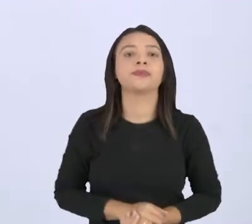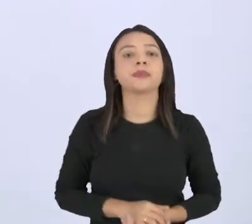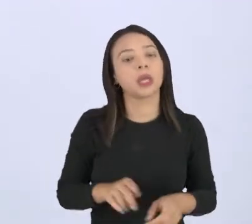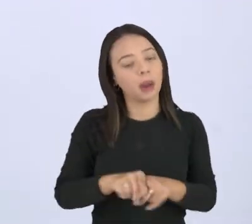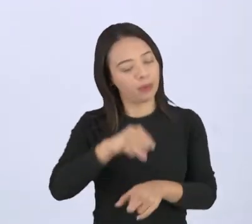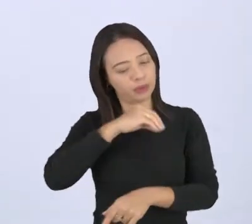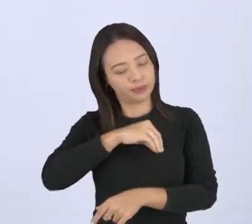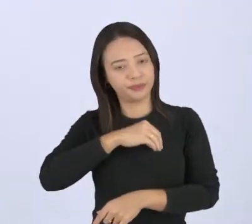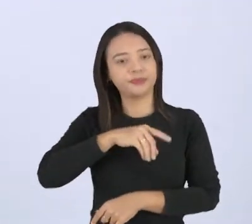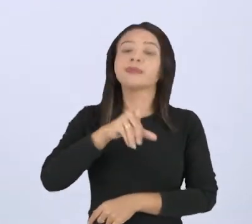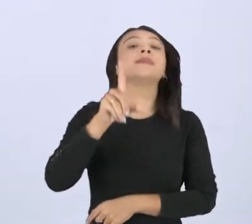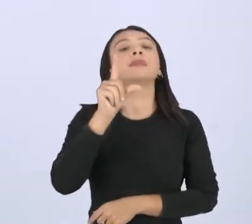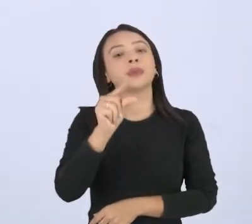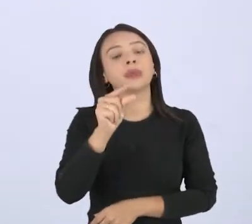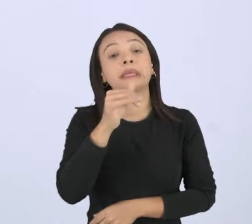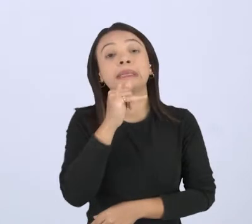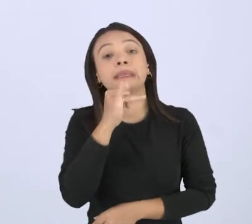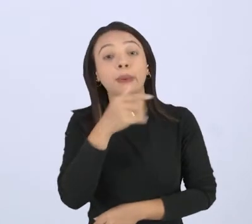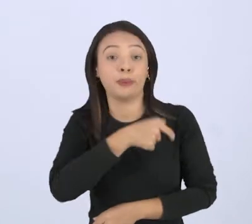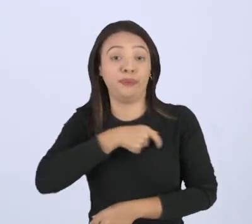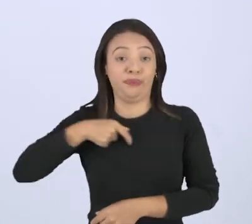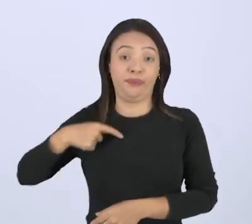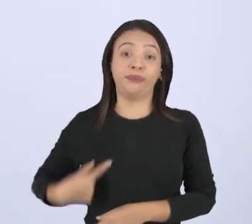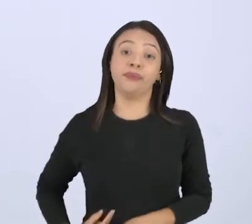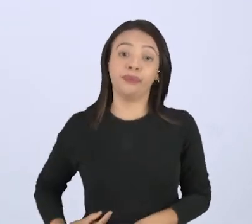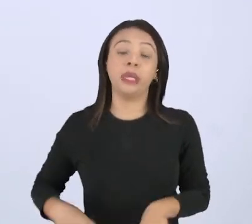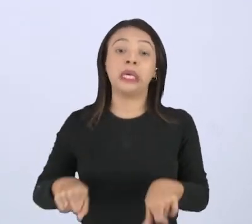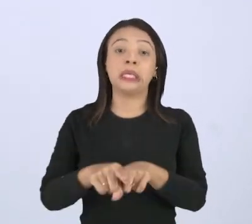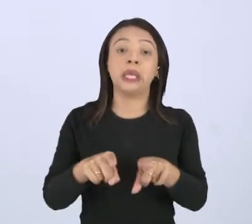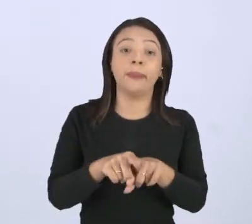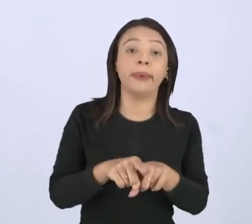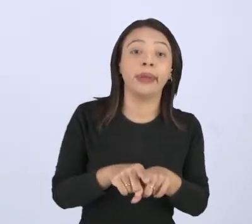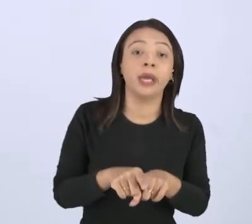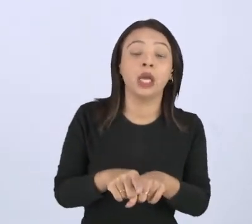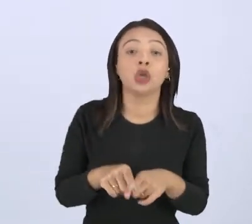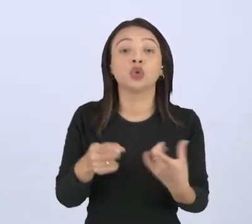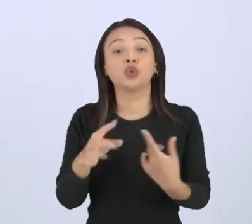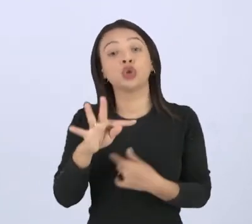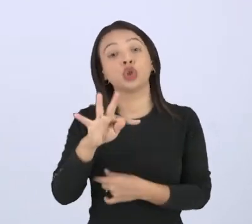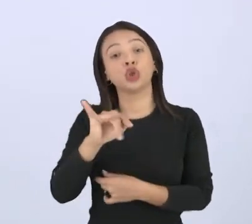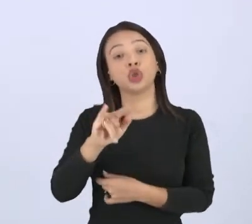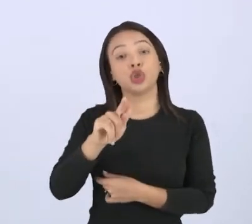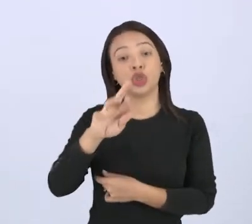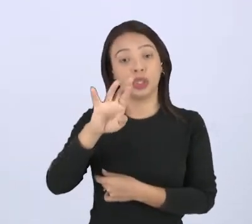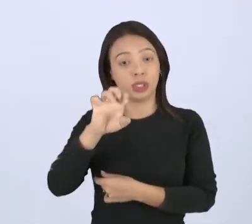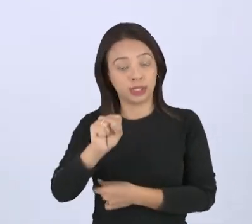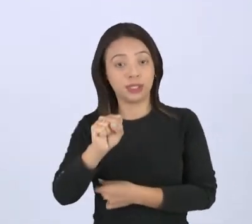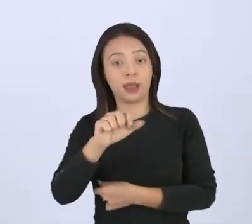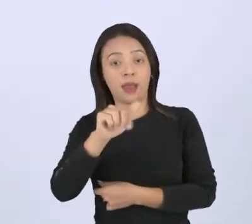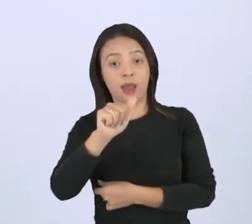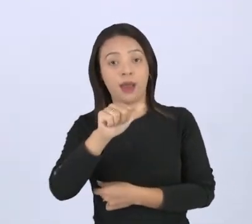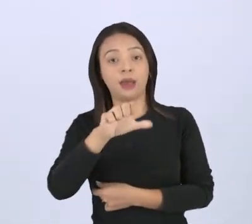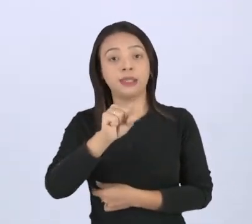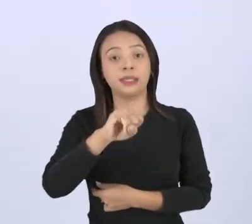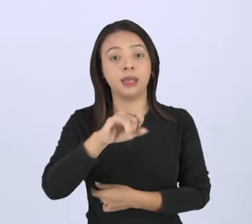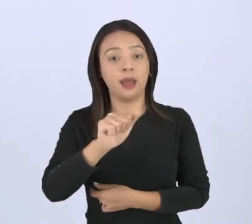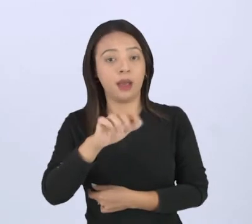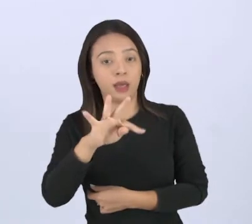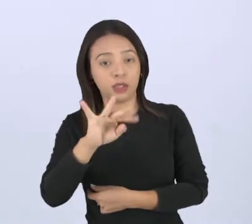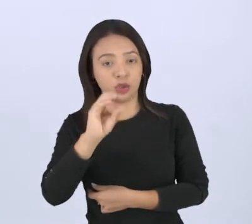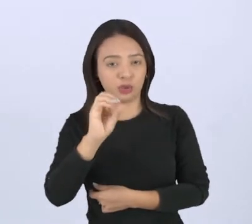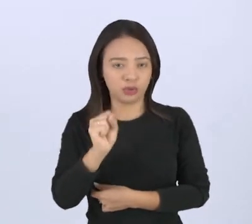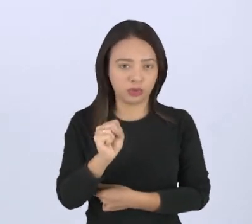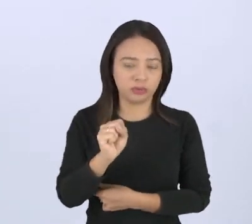caso da China, por exemplo, ou dos tigres asiáticos ou nortes asiáticos, que ficam naquela região